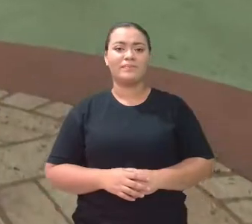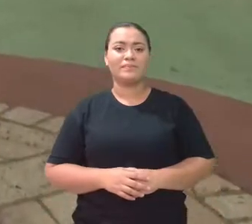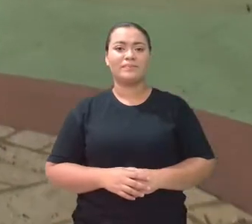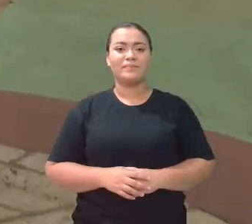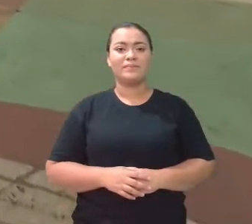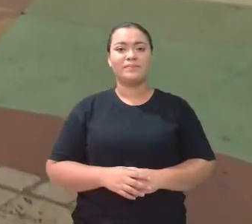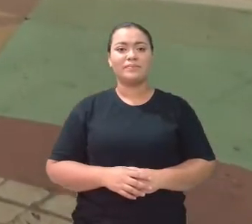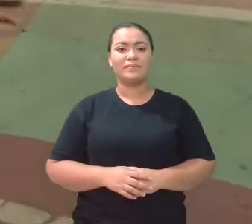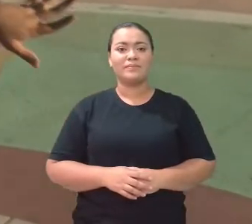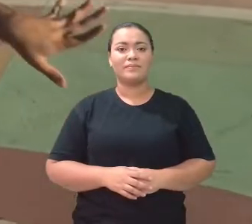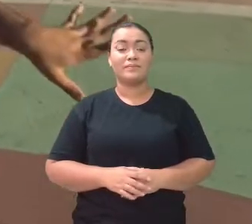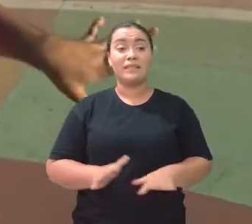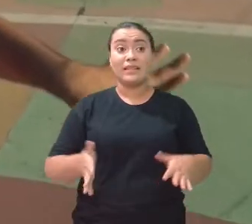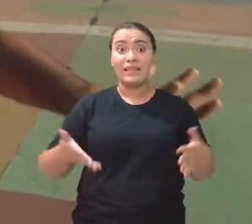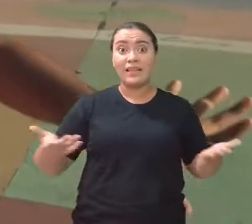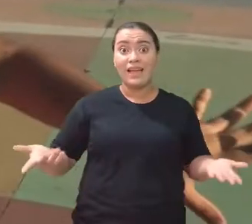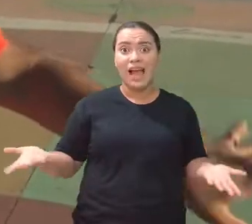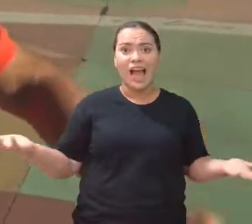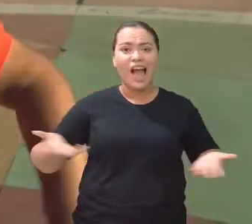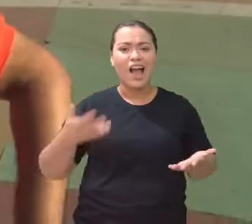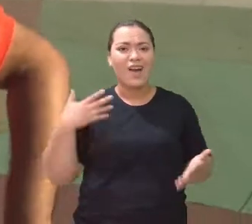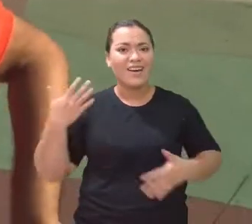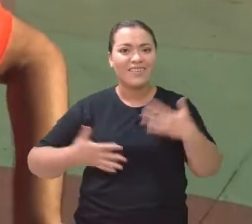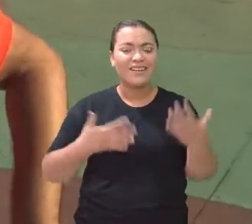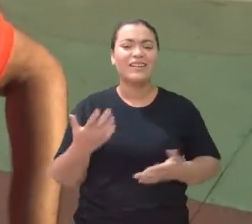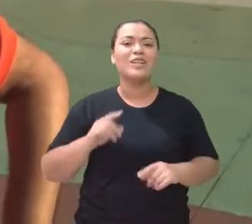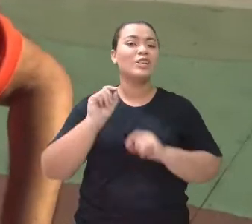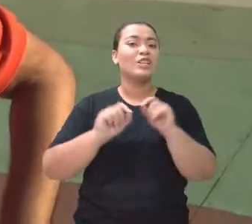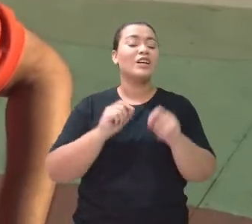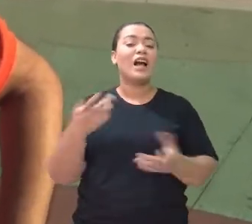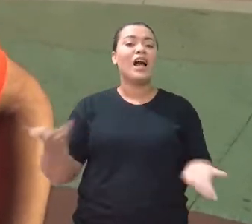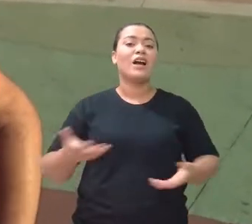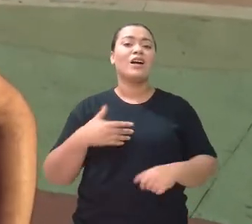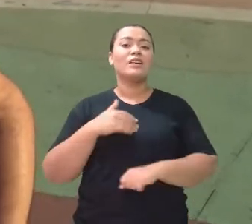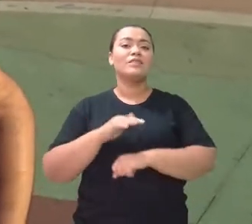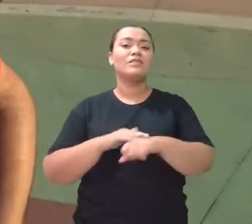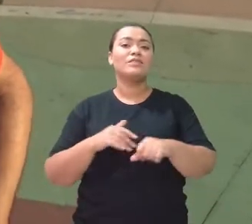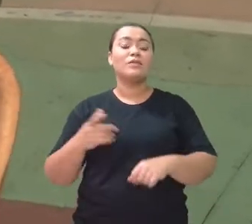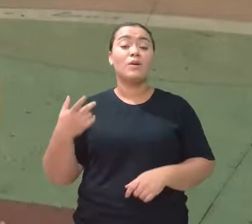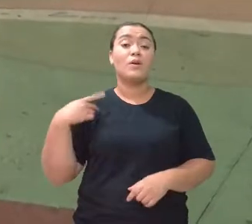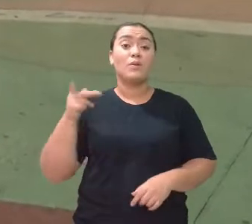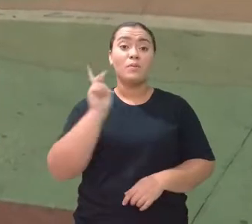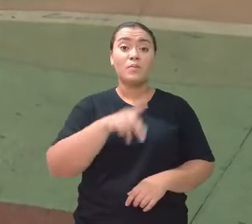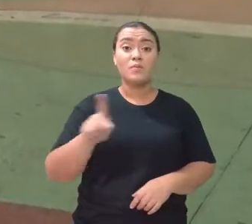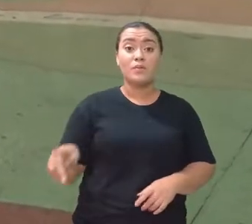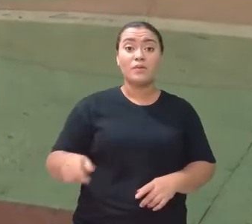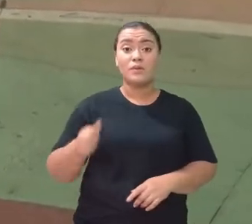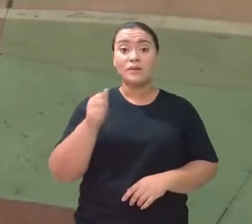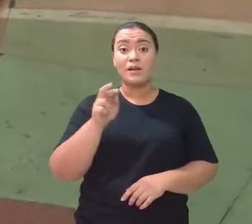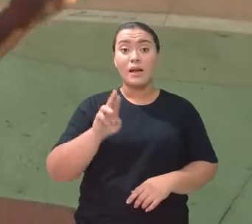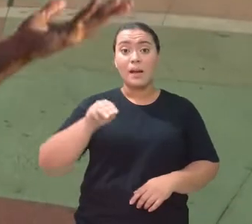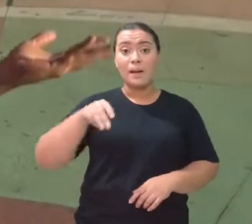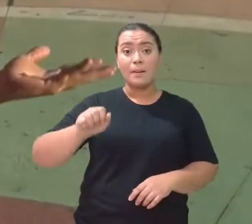E neste clima alegre é que eu vou chamar agora o nosso queridíssimo professor Armando para ele falar um pouco mais da